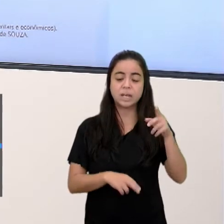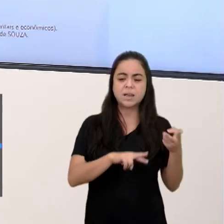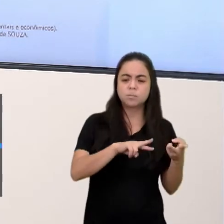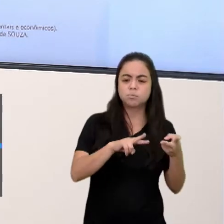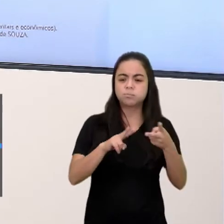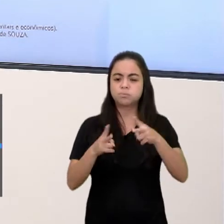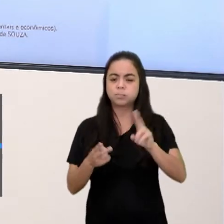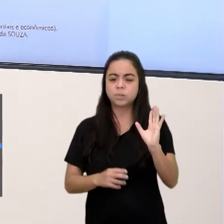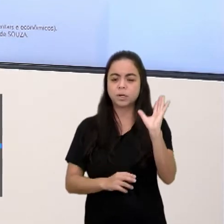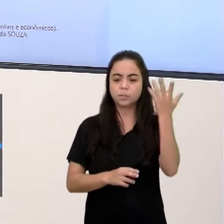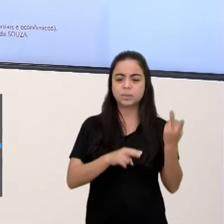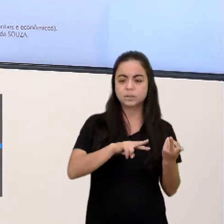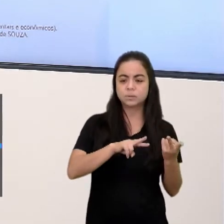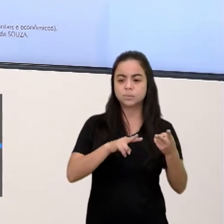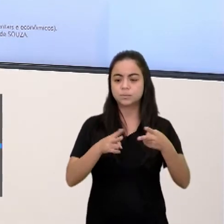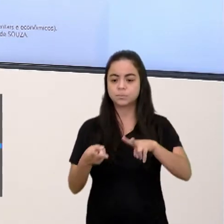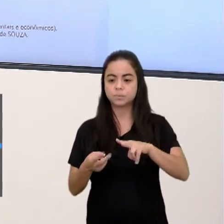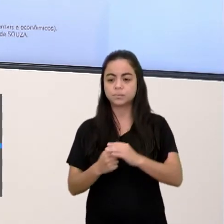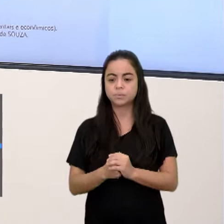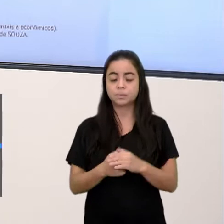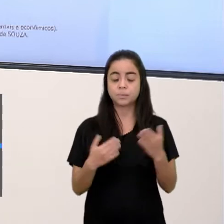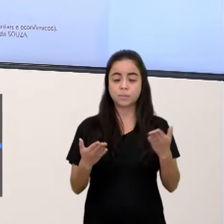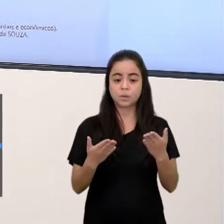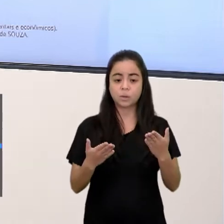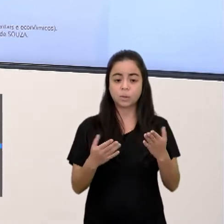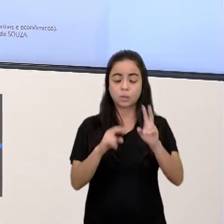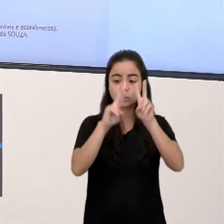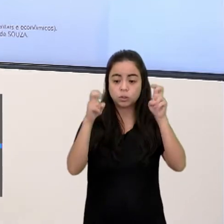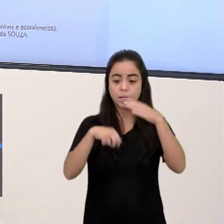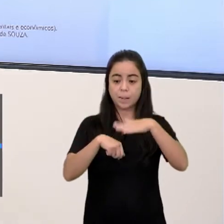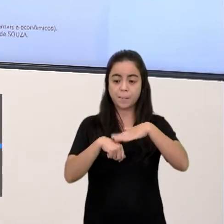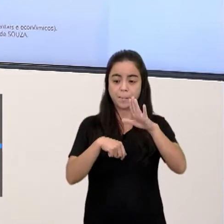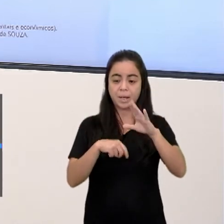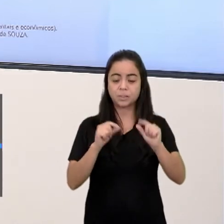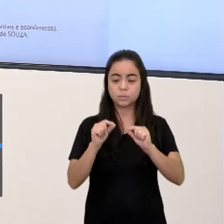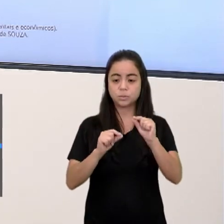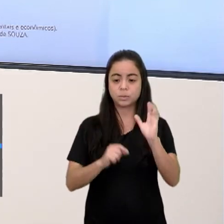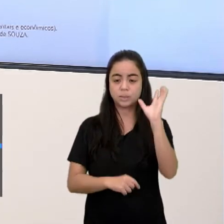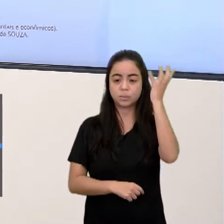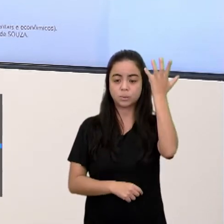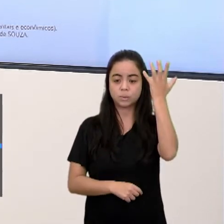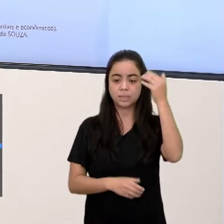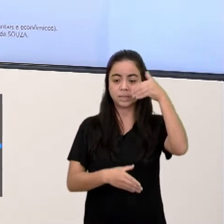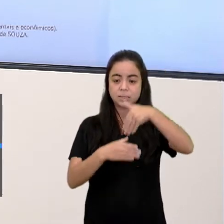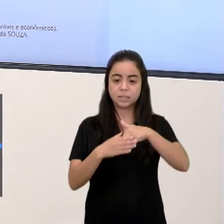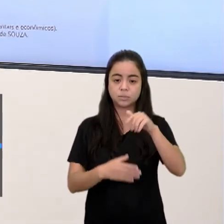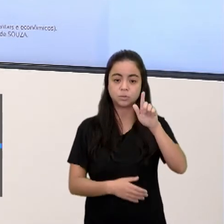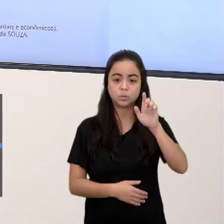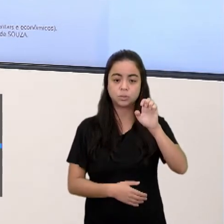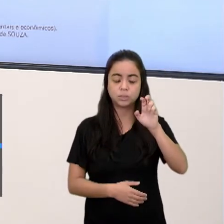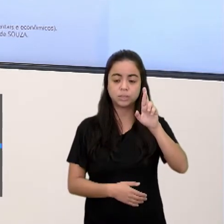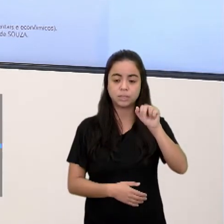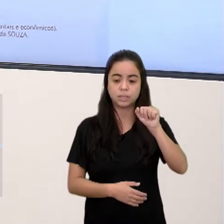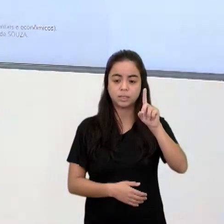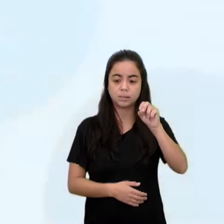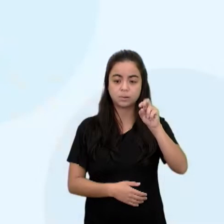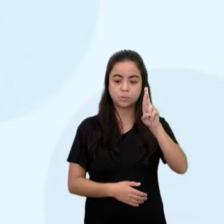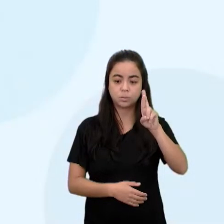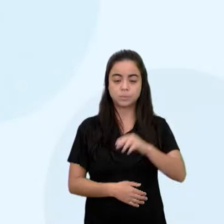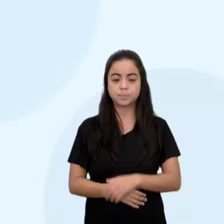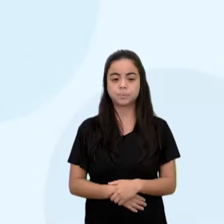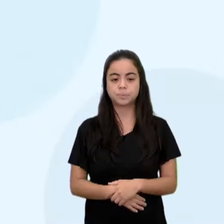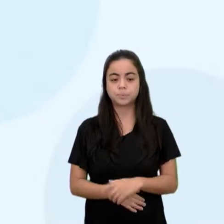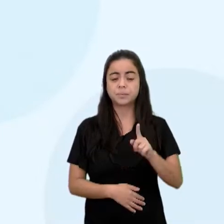em eletricidade, tá bom? Hoje nós vamos falar um pouquinho mais como acontece até chegar aí no gerador. Continuando, ó.